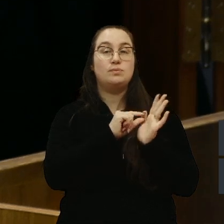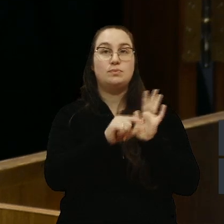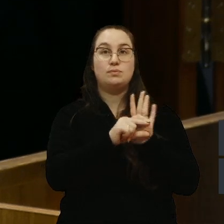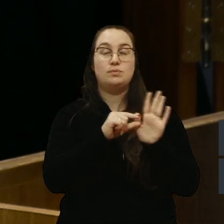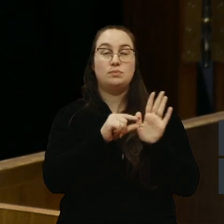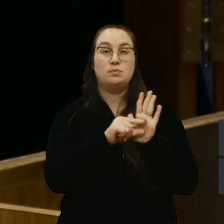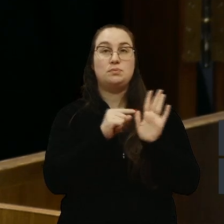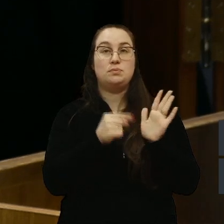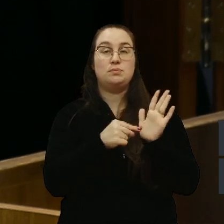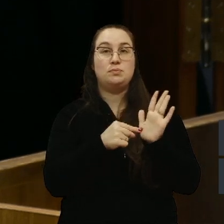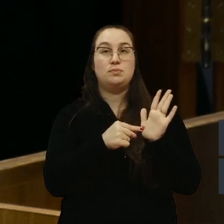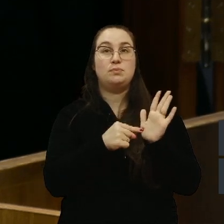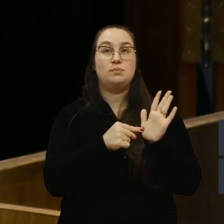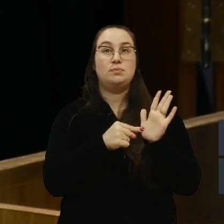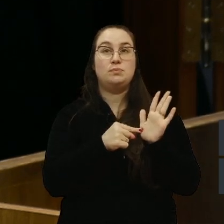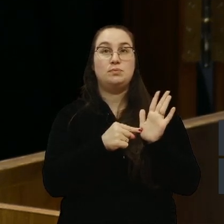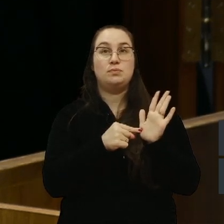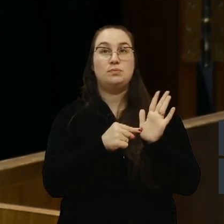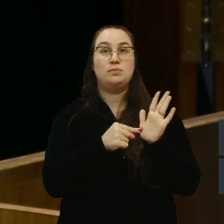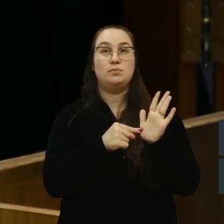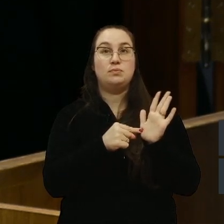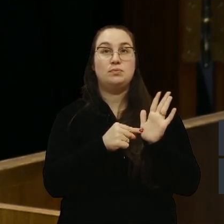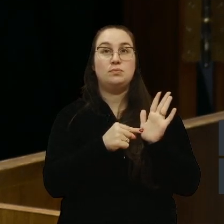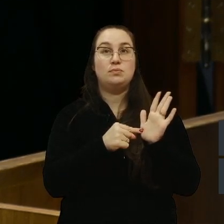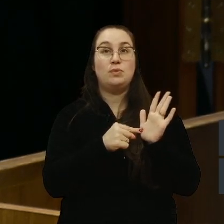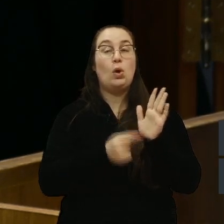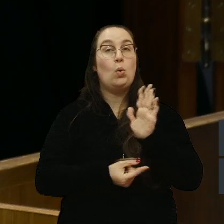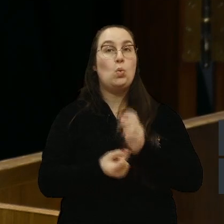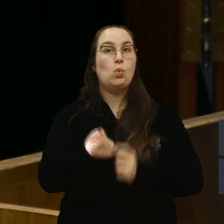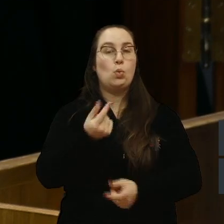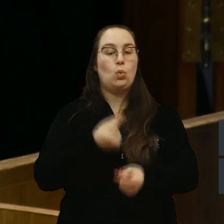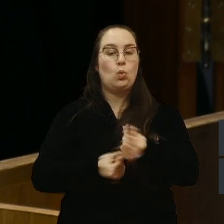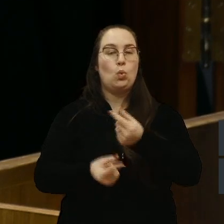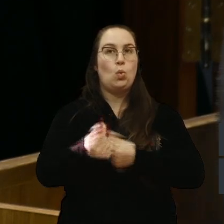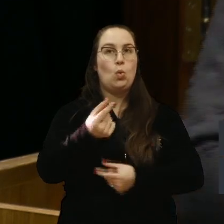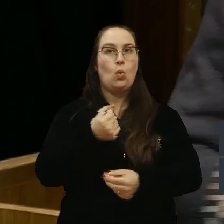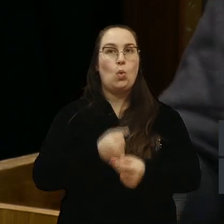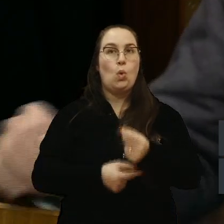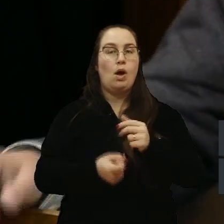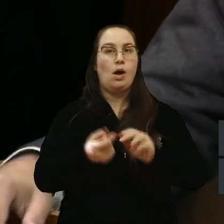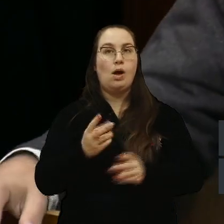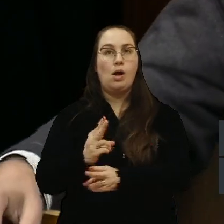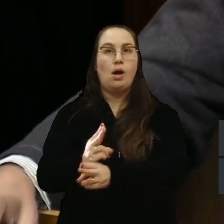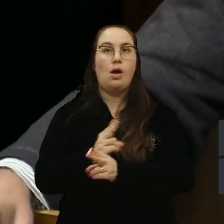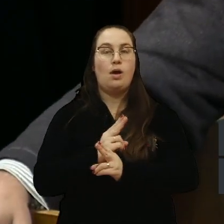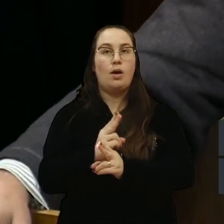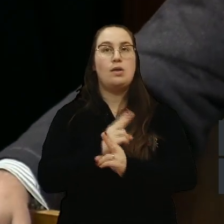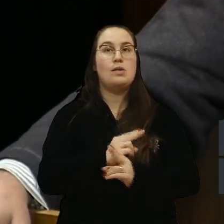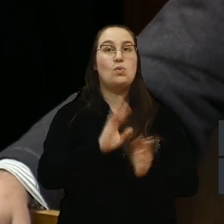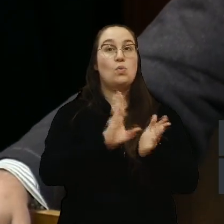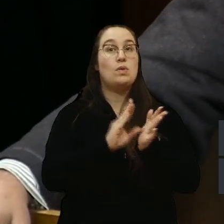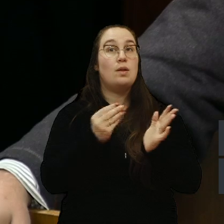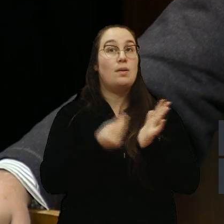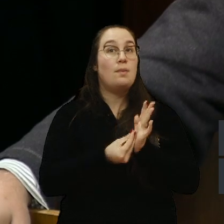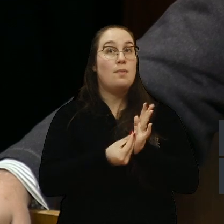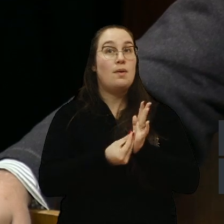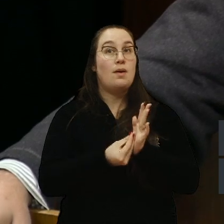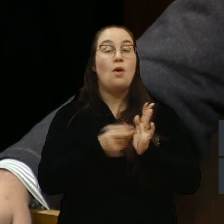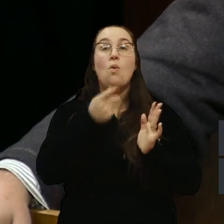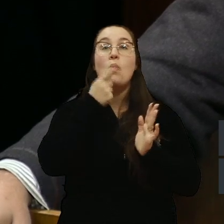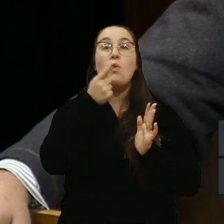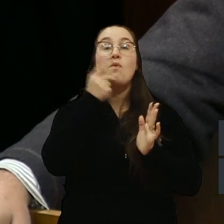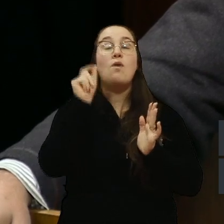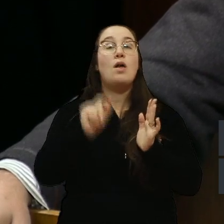Diz aqui o superintendente de orçamento, financiamento e licitações do SAMAI. Diz